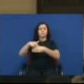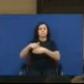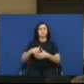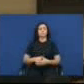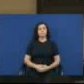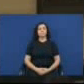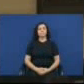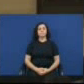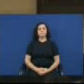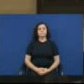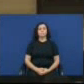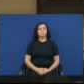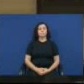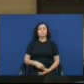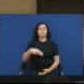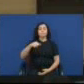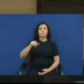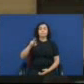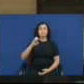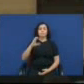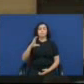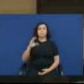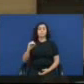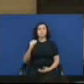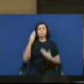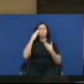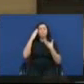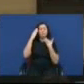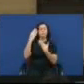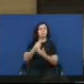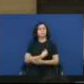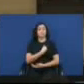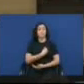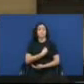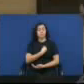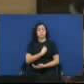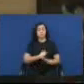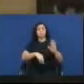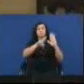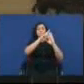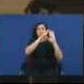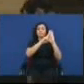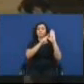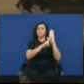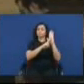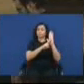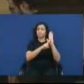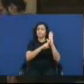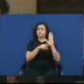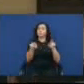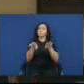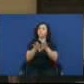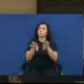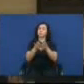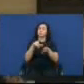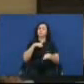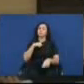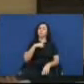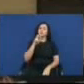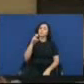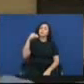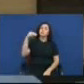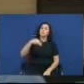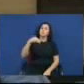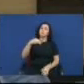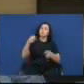na Câmara Municipal. Senhor Marcelo, muito obrigado pela presença. Conforme prevê o nosso regimento interno, o senhor também terá